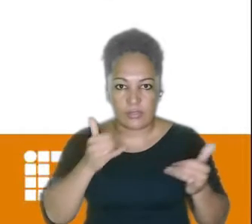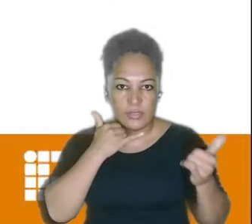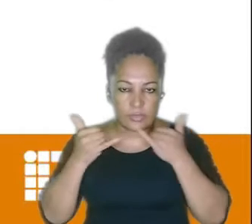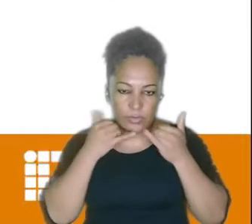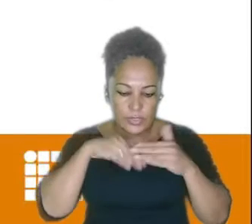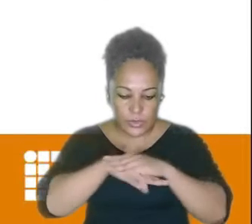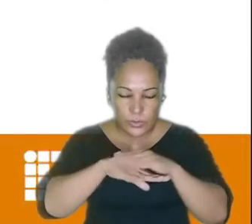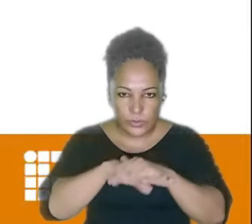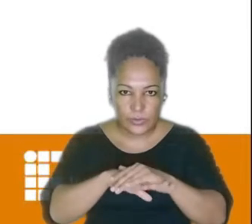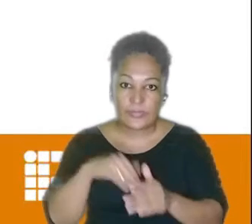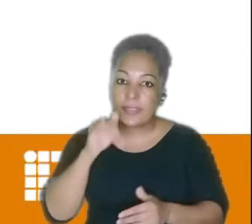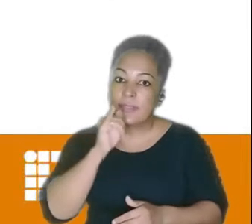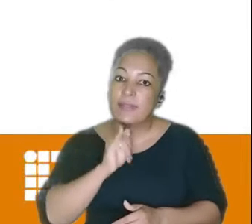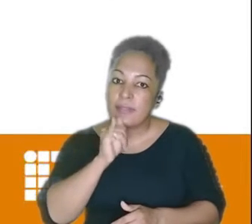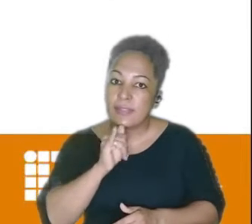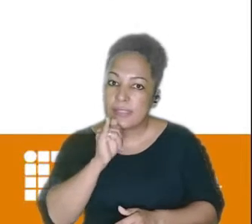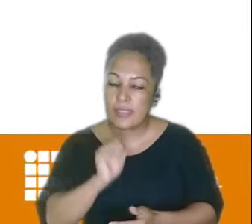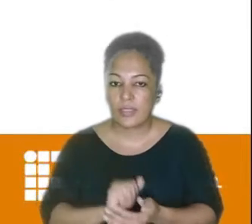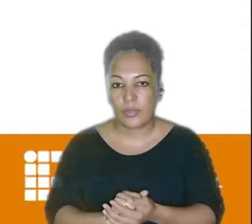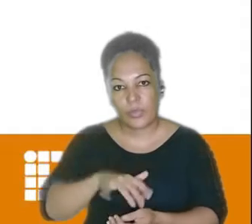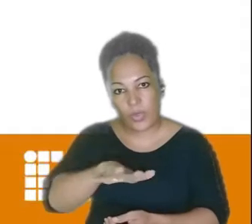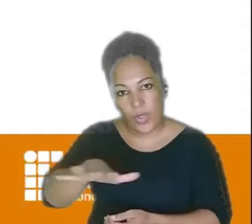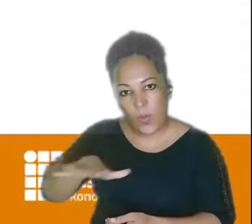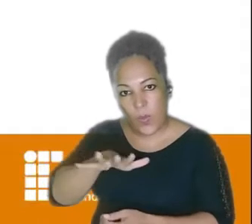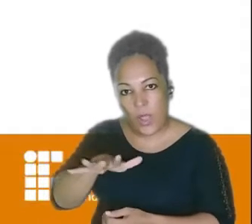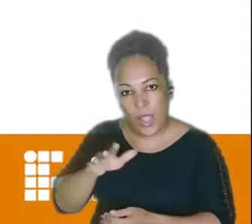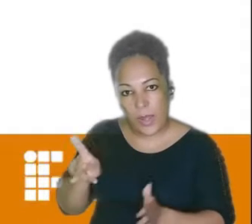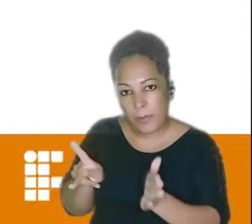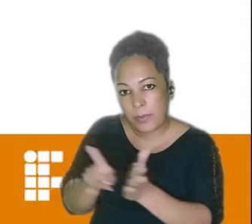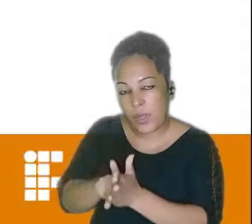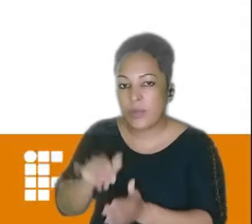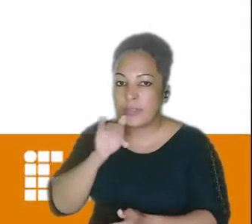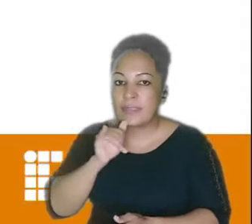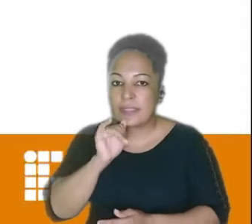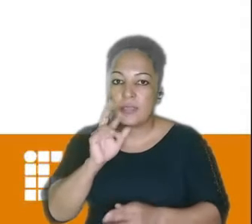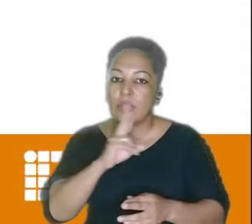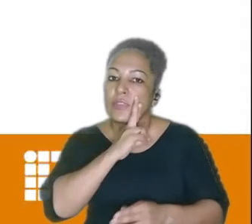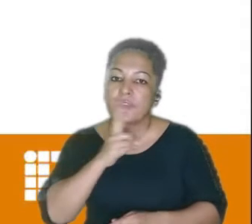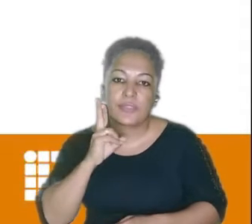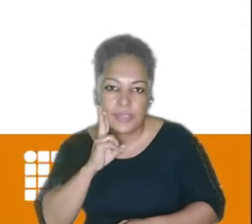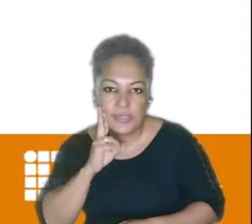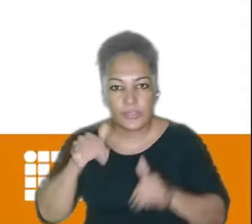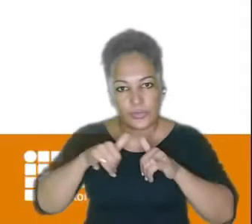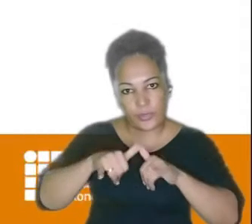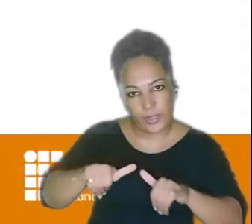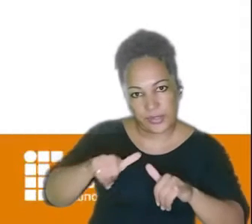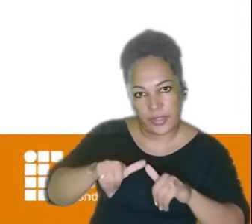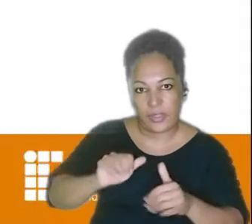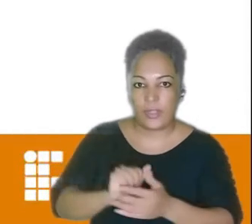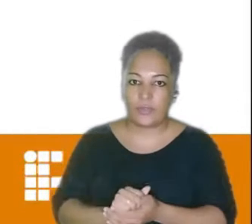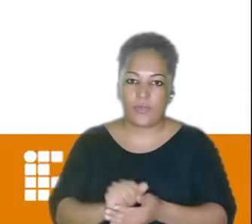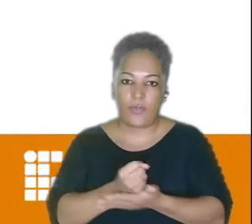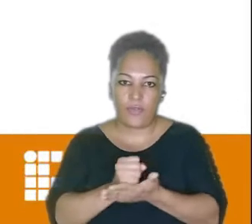DBA. Exemplos de domínio, né? É uma área específica de negócio, por exemplo, restaurantes,